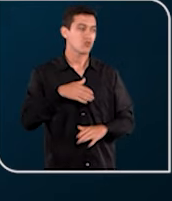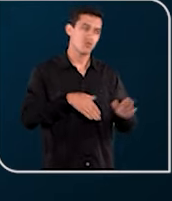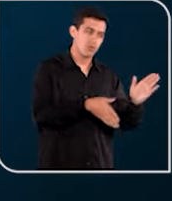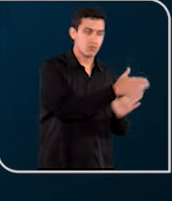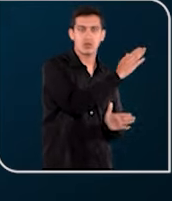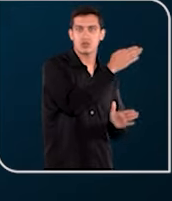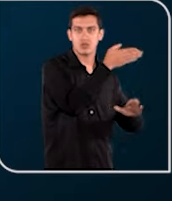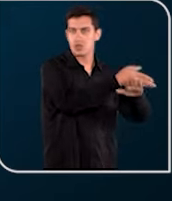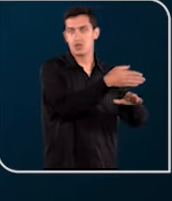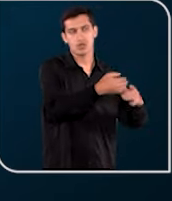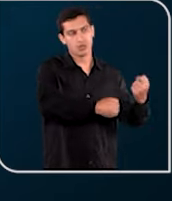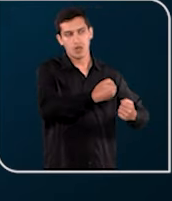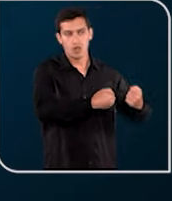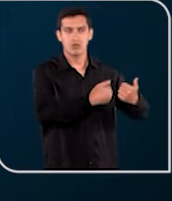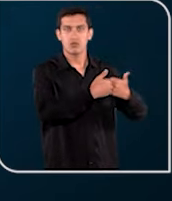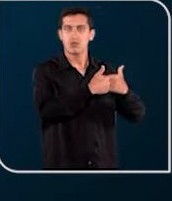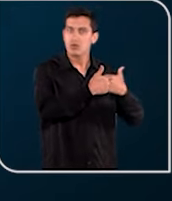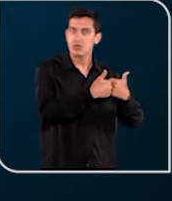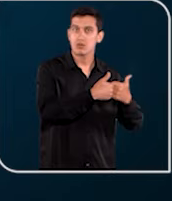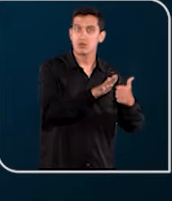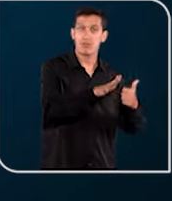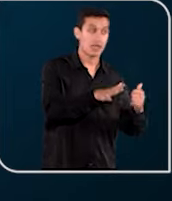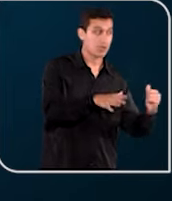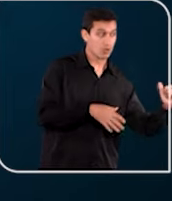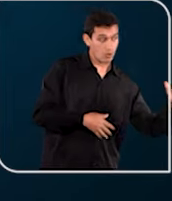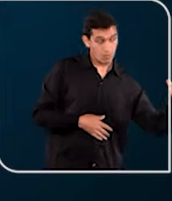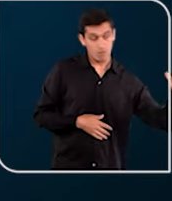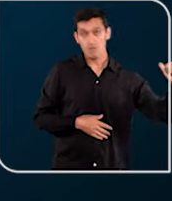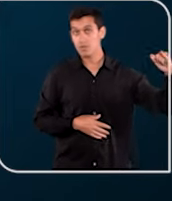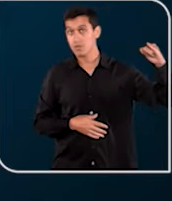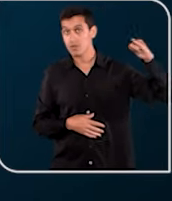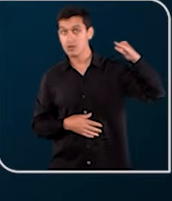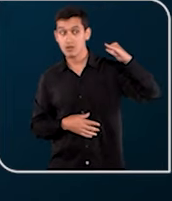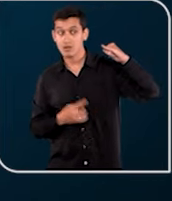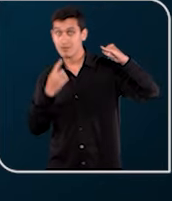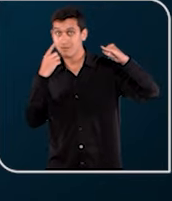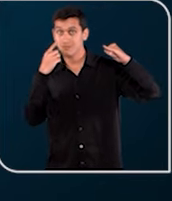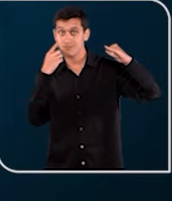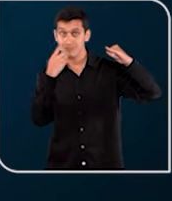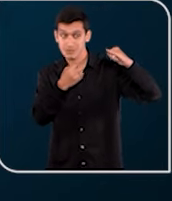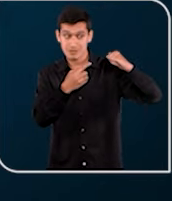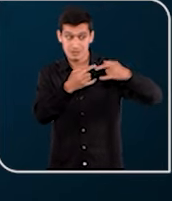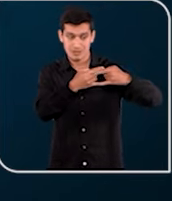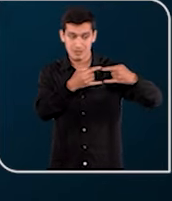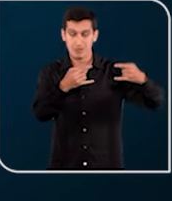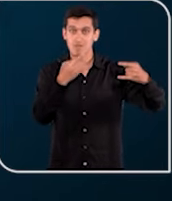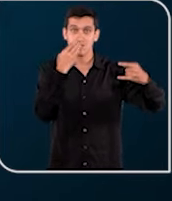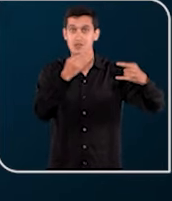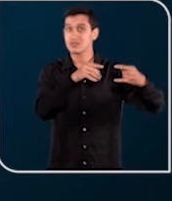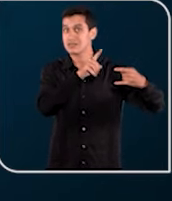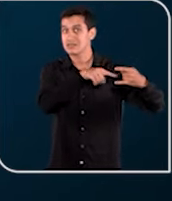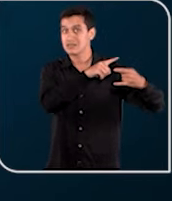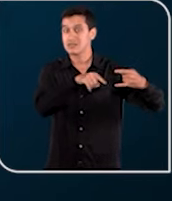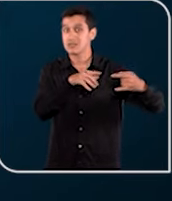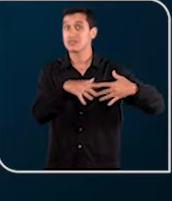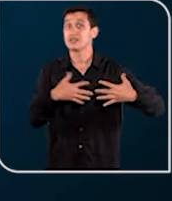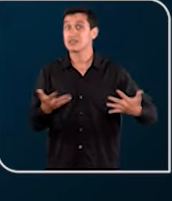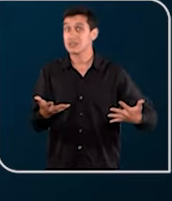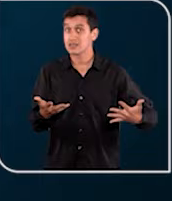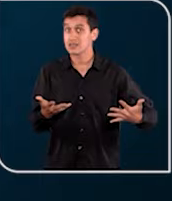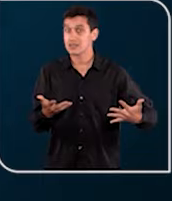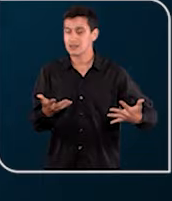ônibus de carro mas quando foi usar o trecho da volta viu que o bilhete estava cancelado E